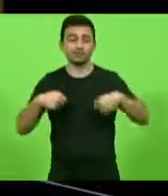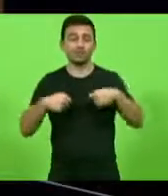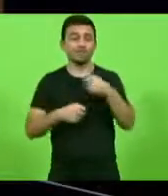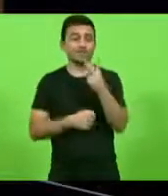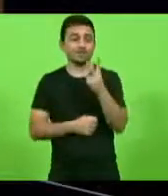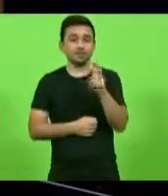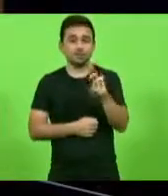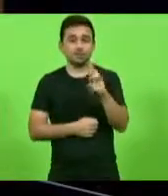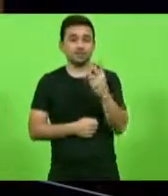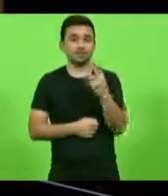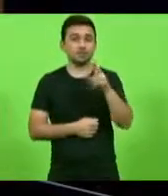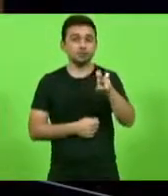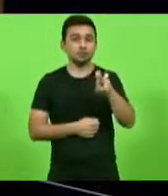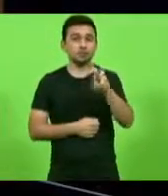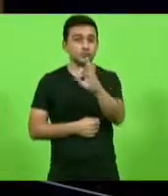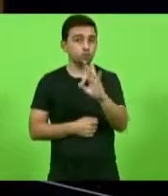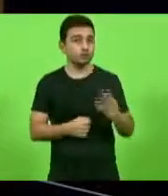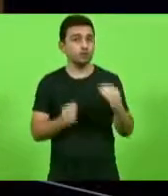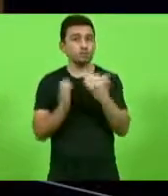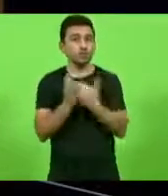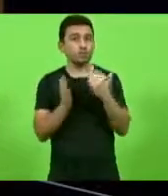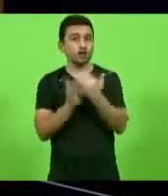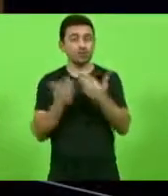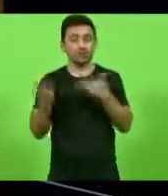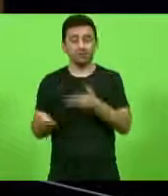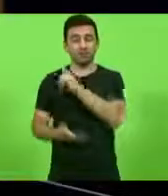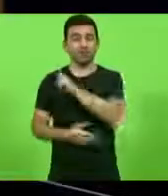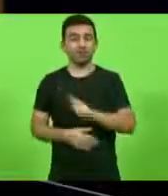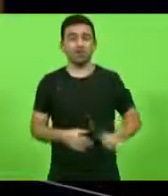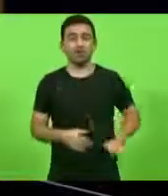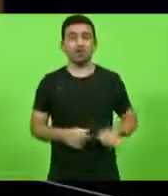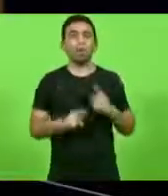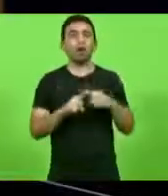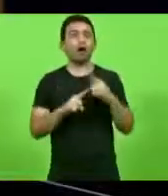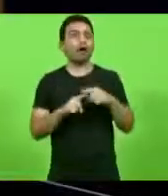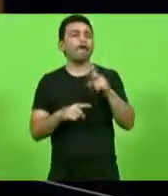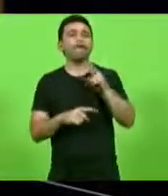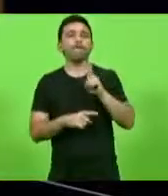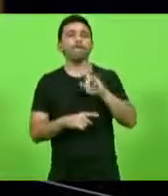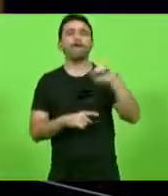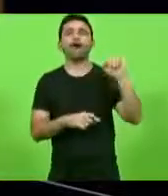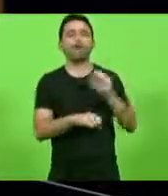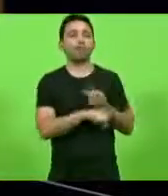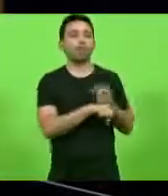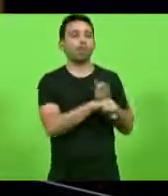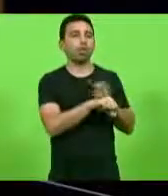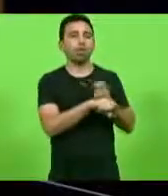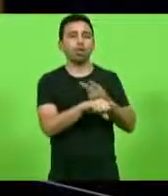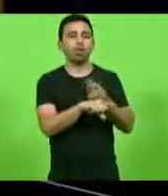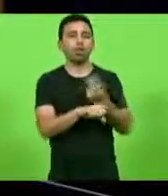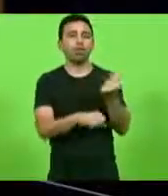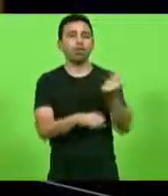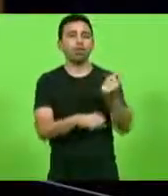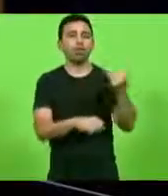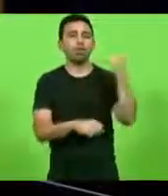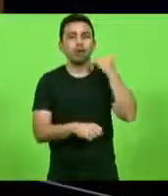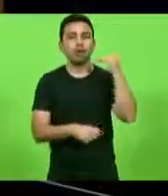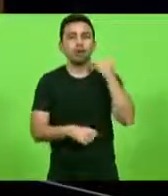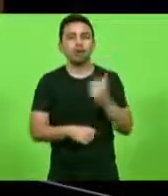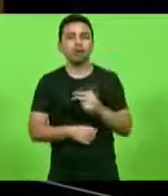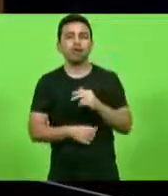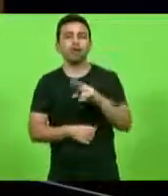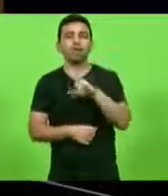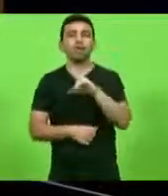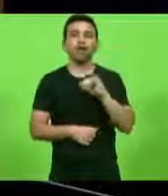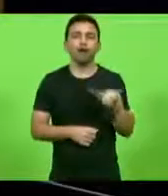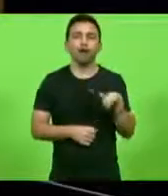35% é muito maior da parte do governo. Ah, porque vão buscar recursos no banco, porque vão formar...